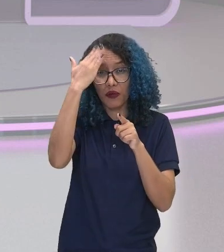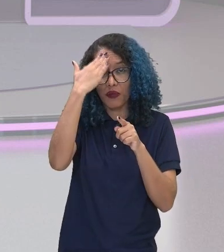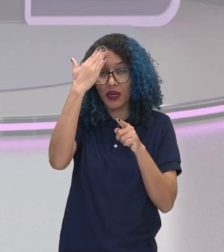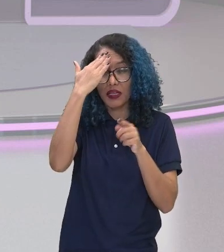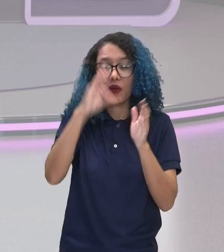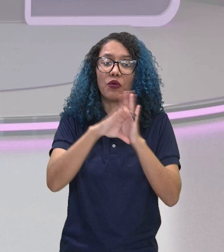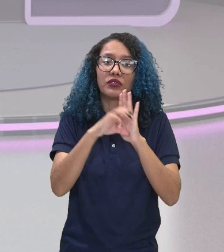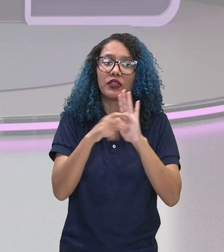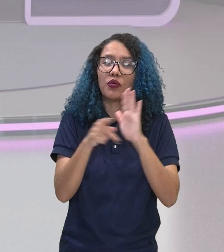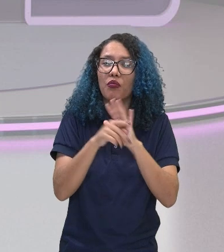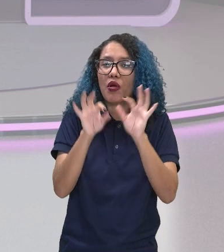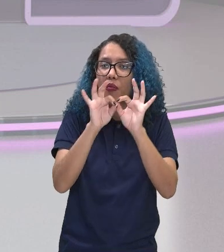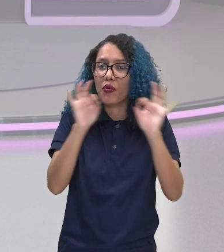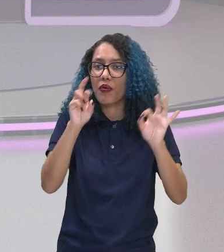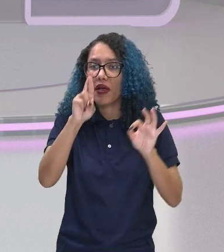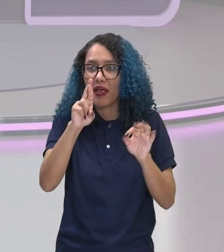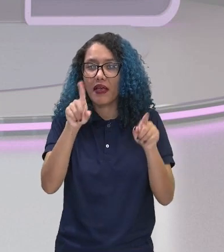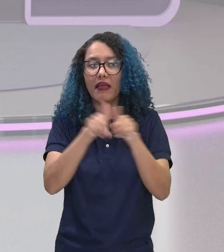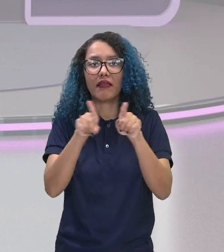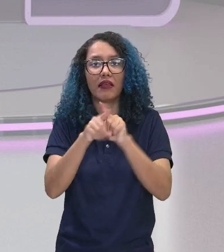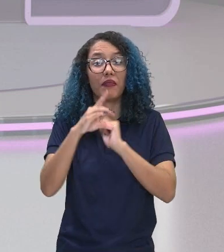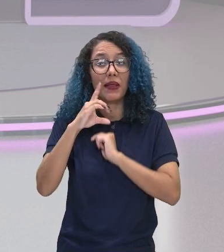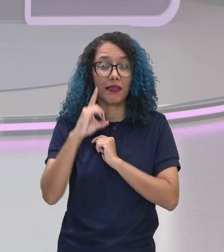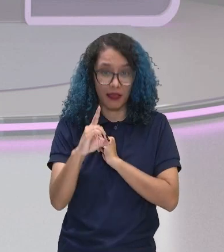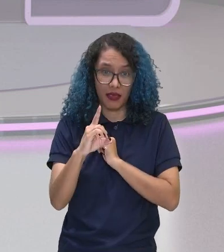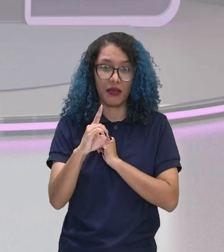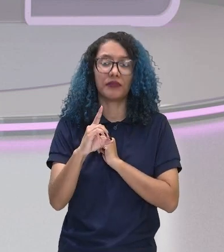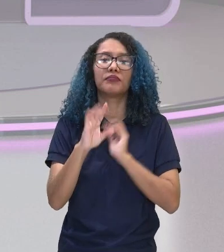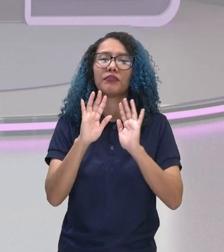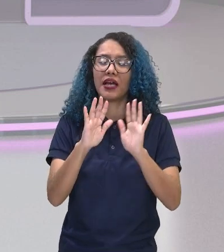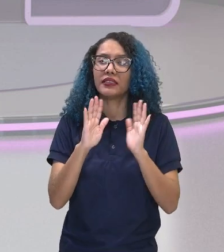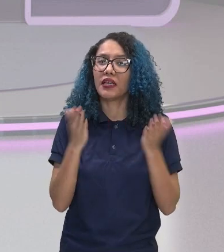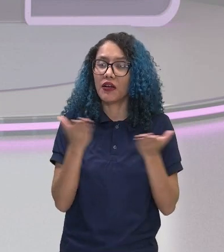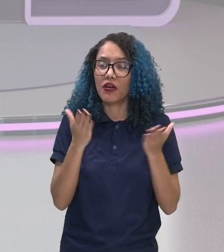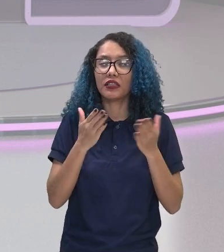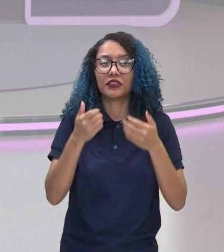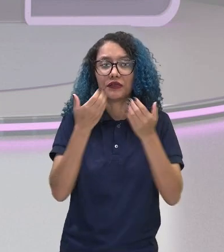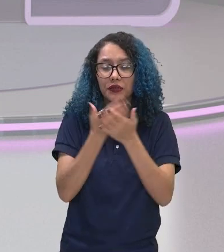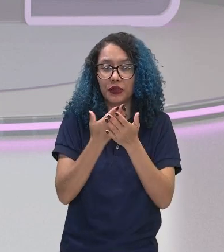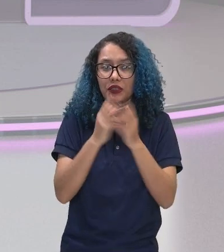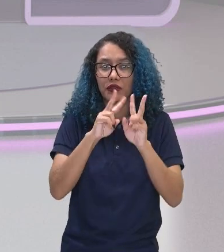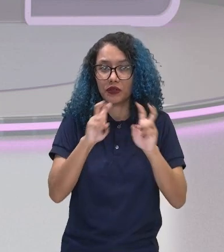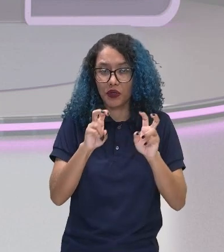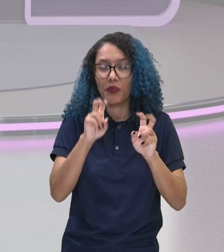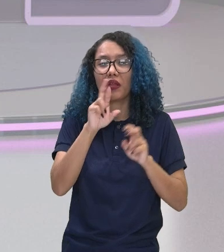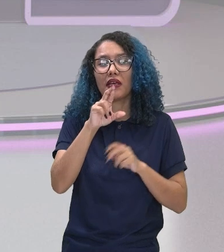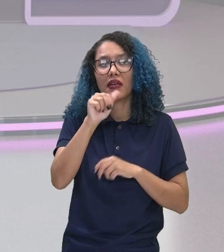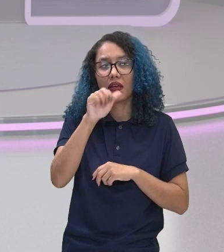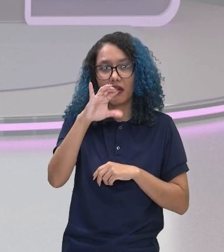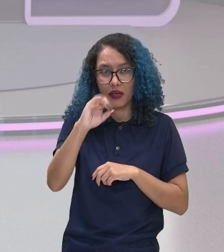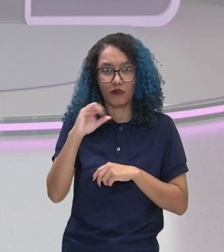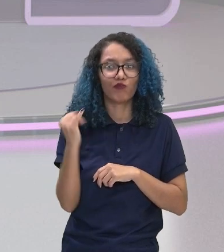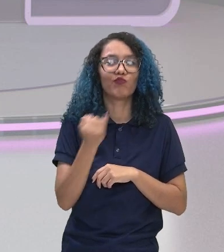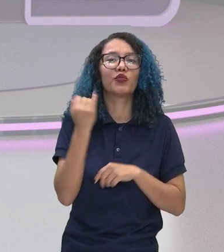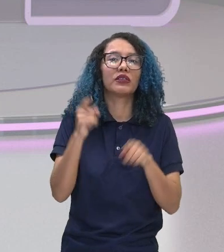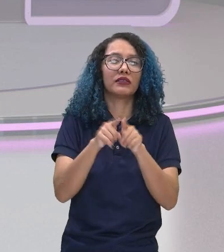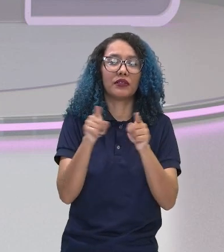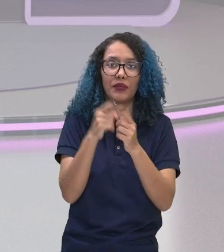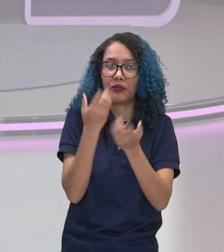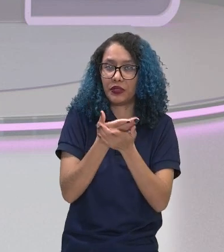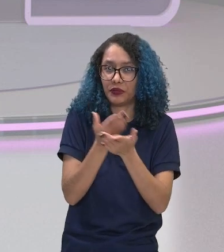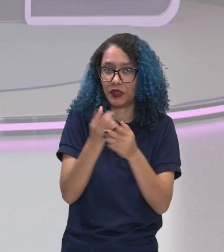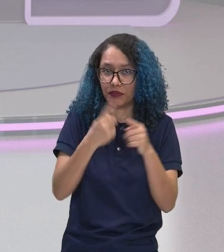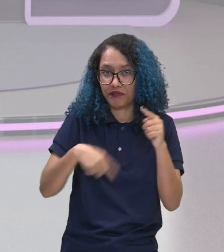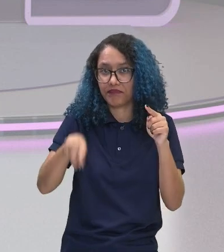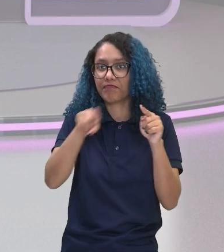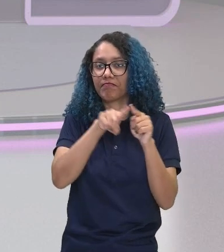da circunferência. Tudo bem? Bom, mas bora falar do raio, então, que o raio é um dos elementos muito importantes no estudo da circunferência, tá bom? O raio